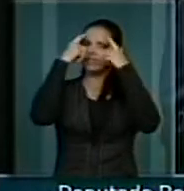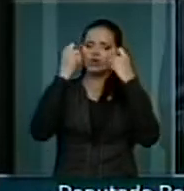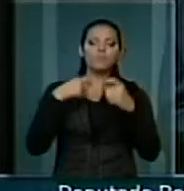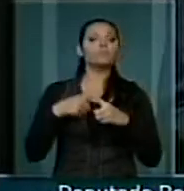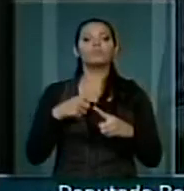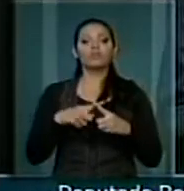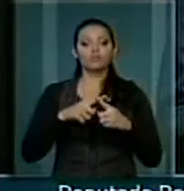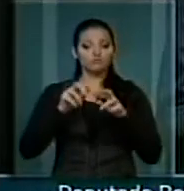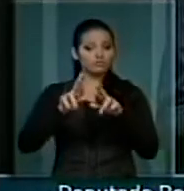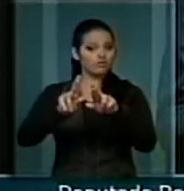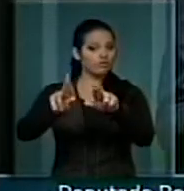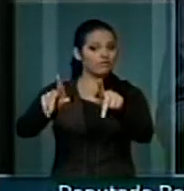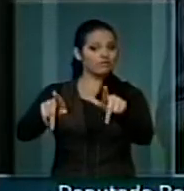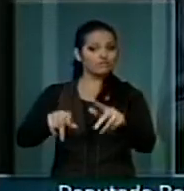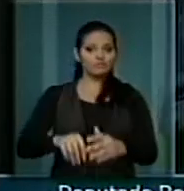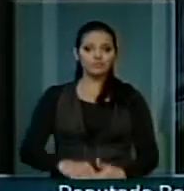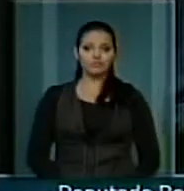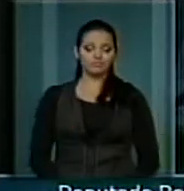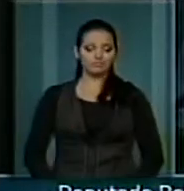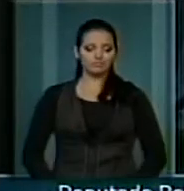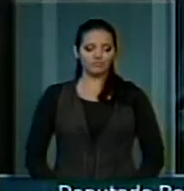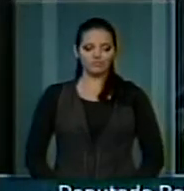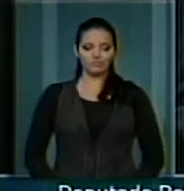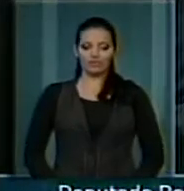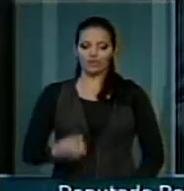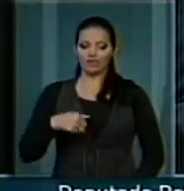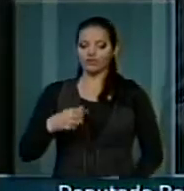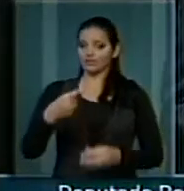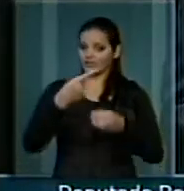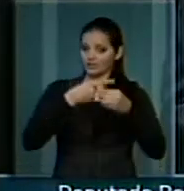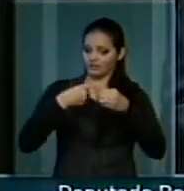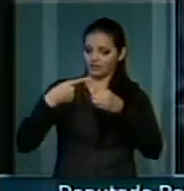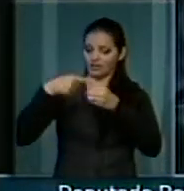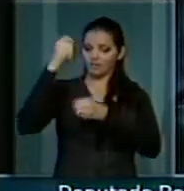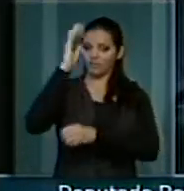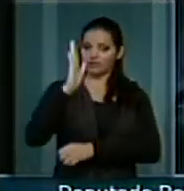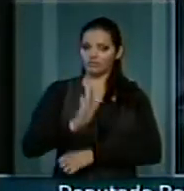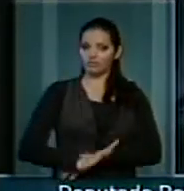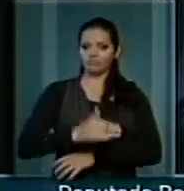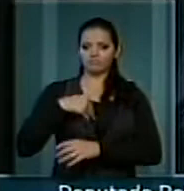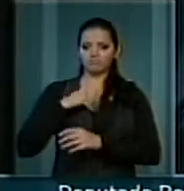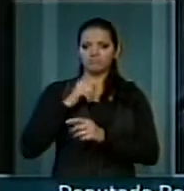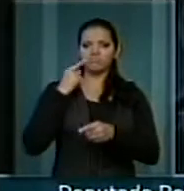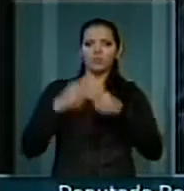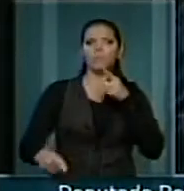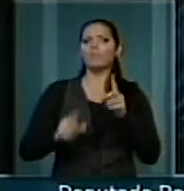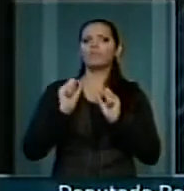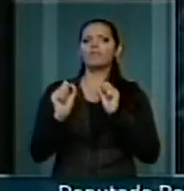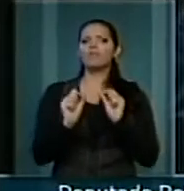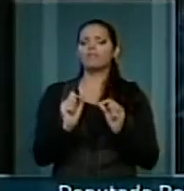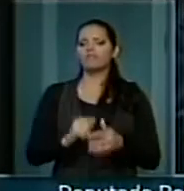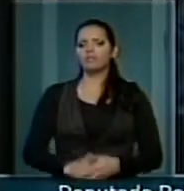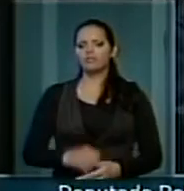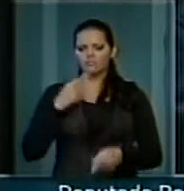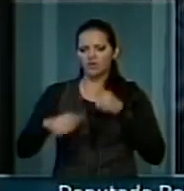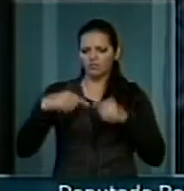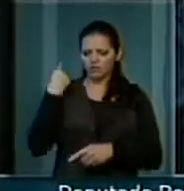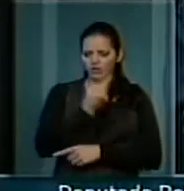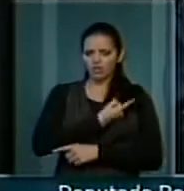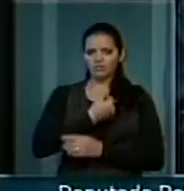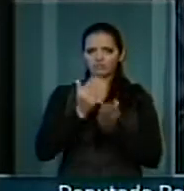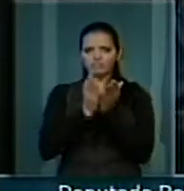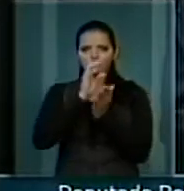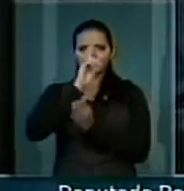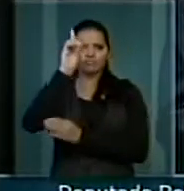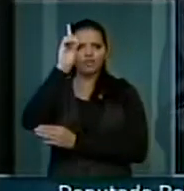porque eram diferentes. Em muitas cidades brasileiras, não nos permitiam sequer